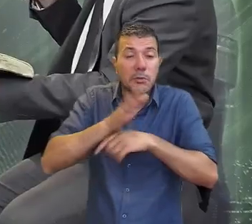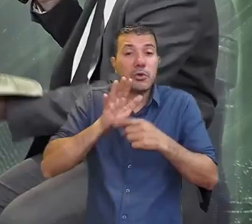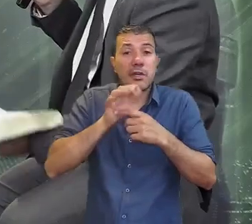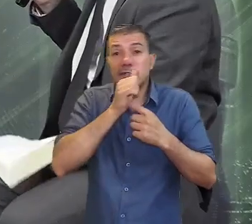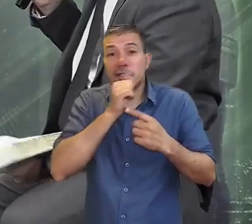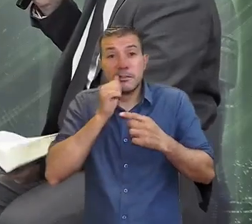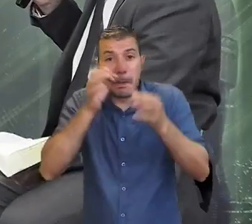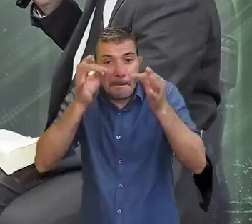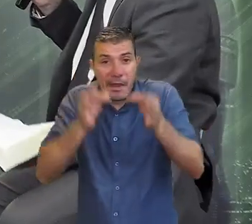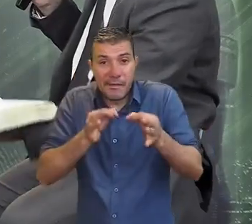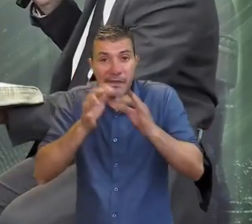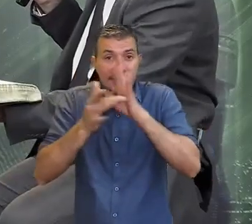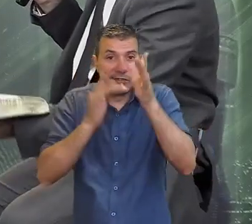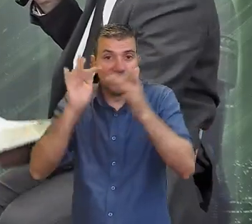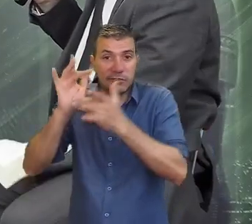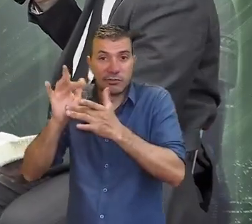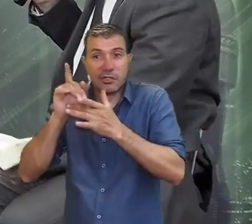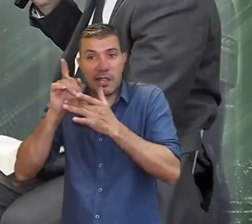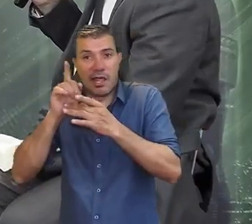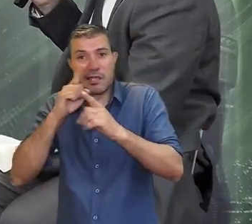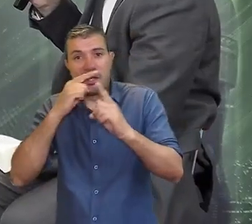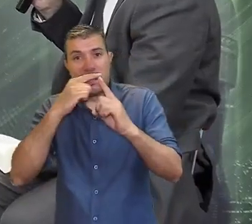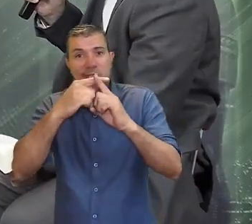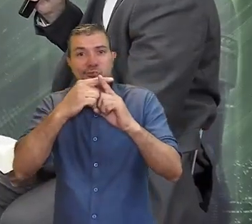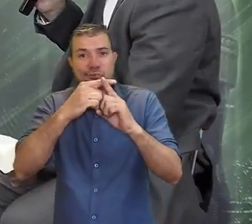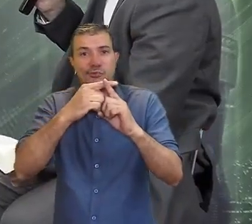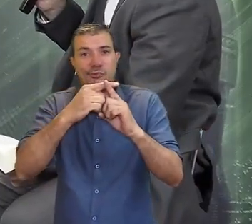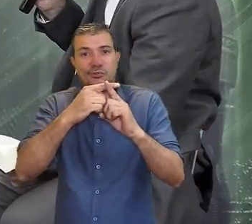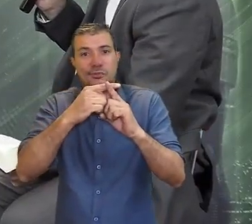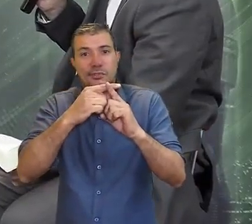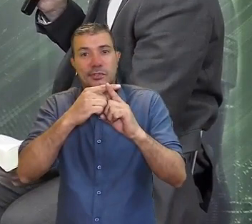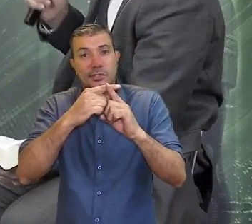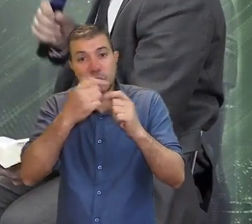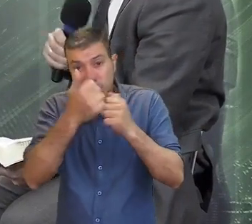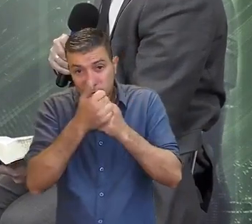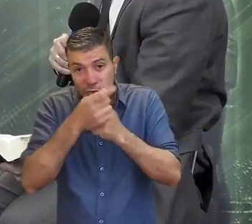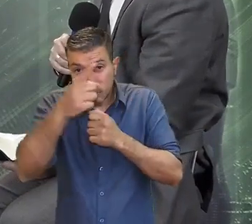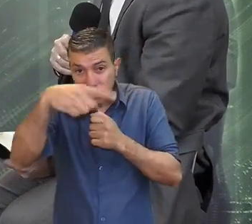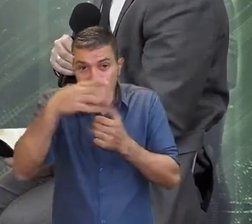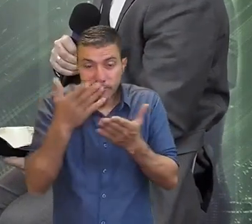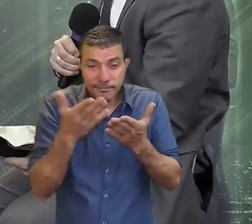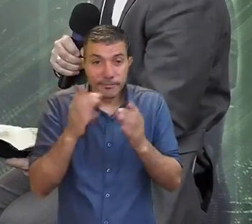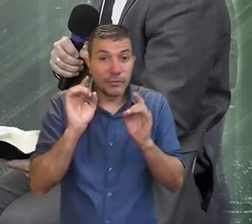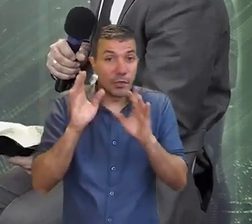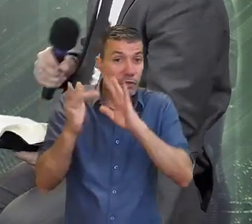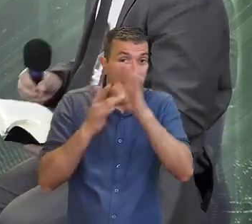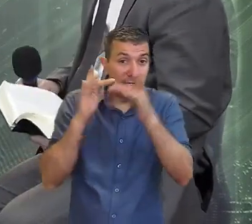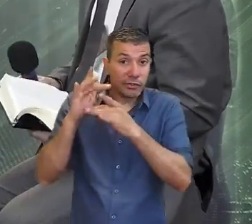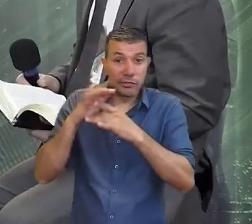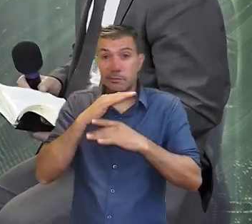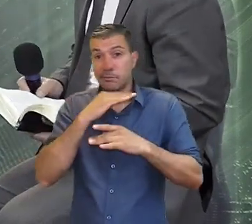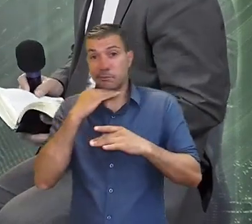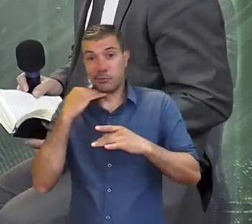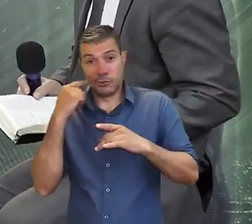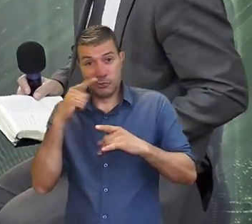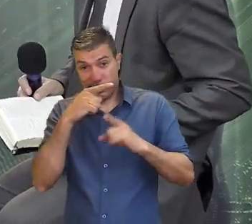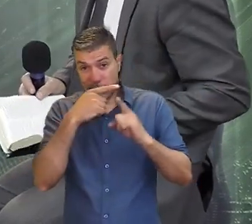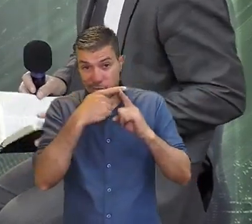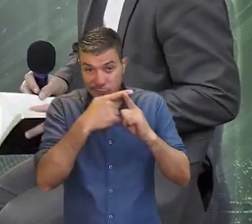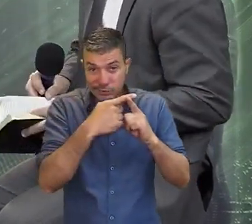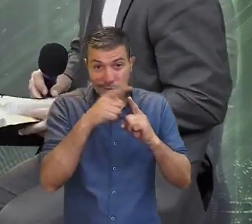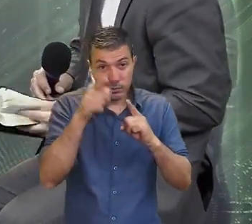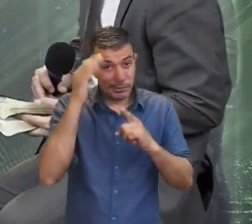Jesus na cruz do Calvário. Um dos momentos mais emocionantes de toda a humanidade. Ok. Quando Jesus morreu na cruz, nós precisamos entender